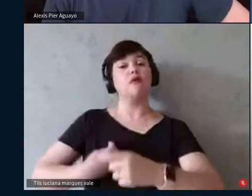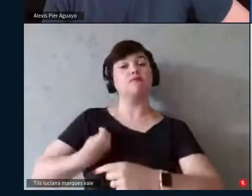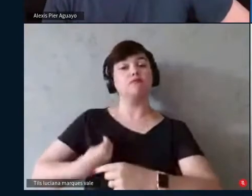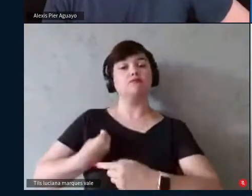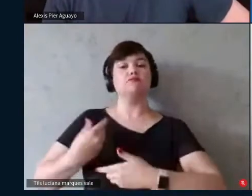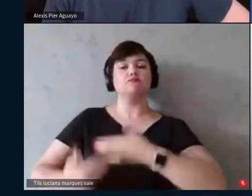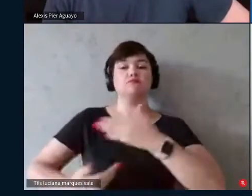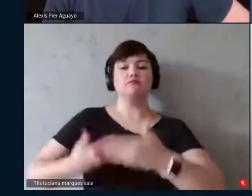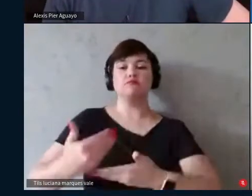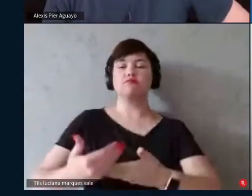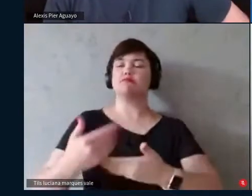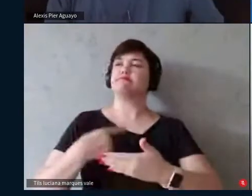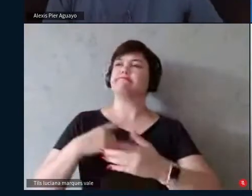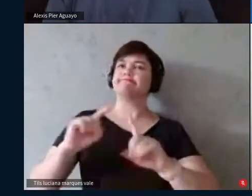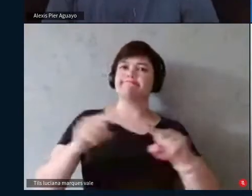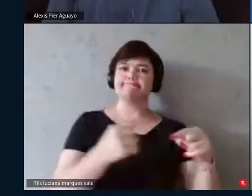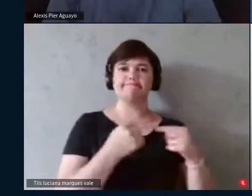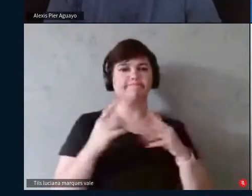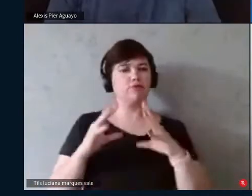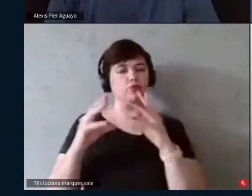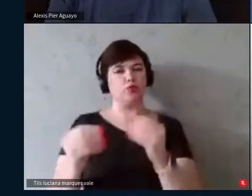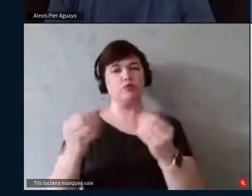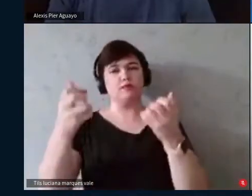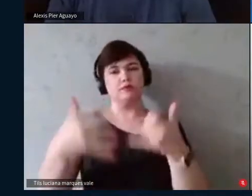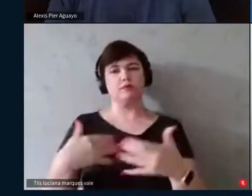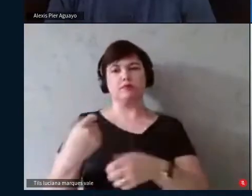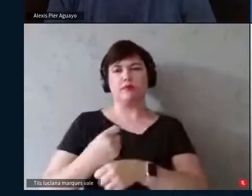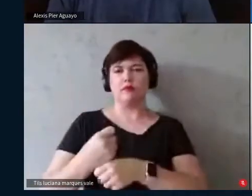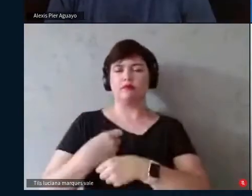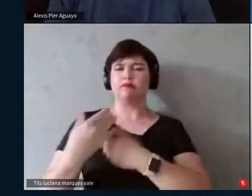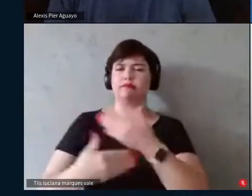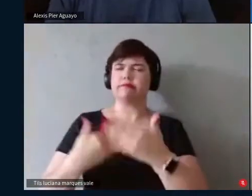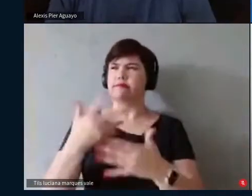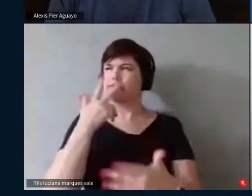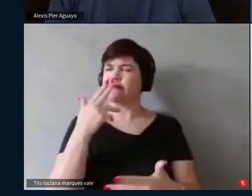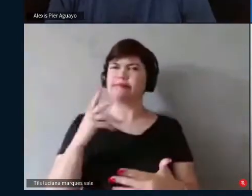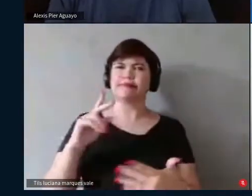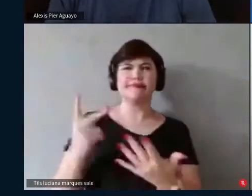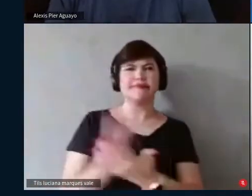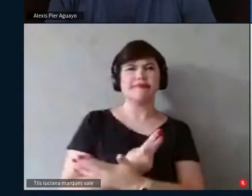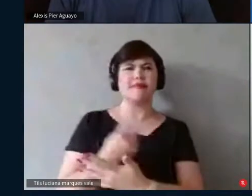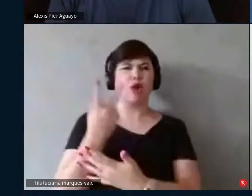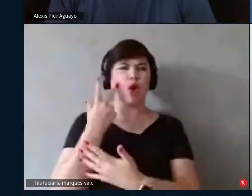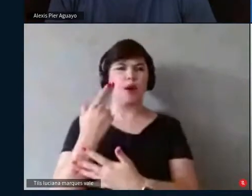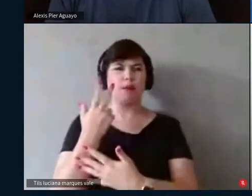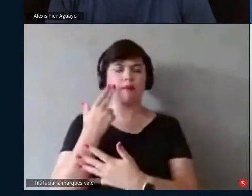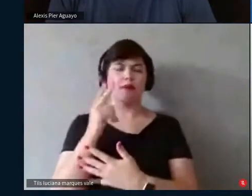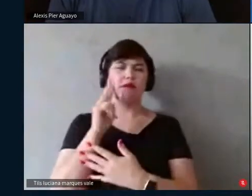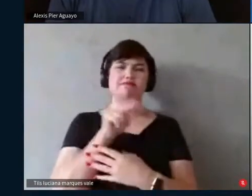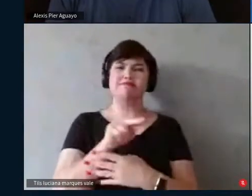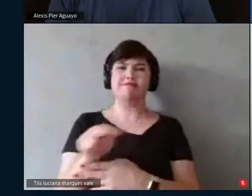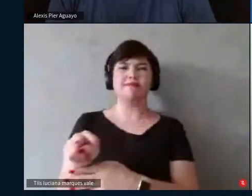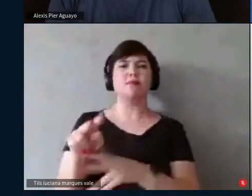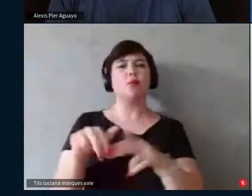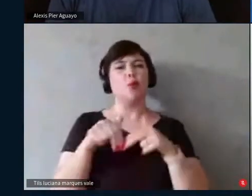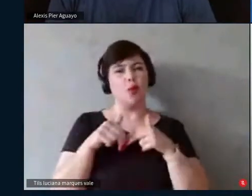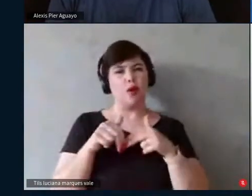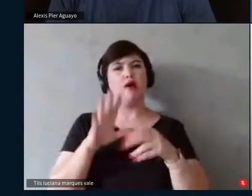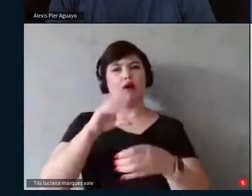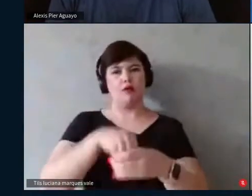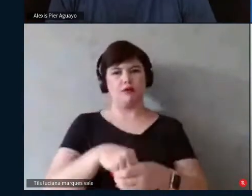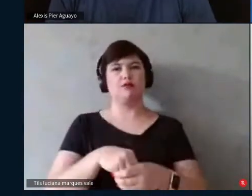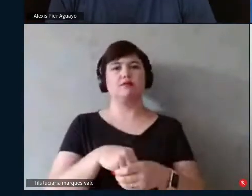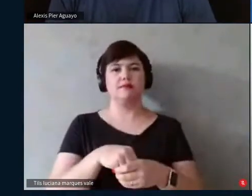nos desafios constantes, cotidianos, corriqueiros, né, que ele enfrenta, vistos desse ponto de vista.